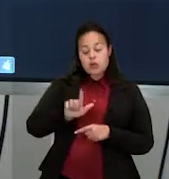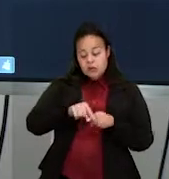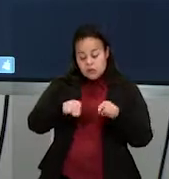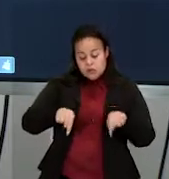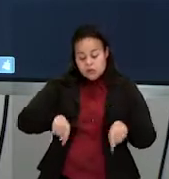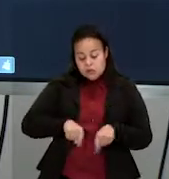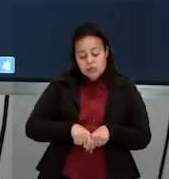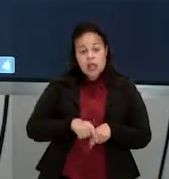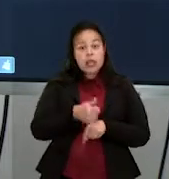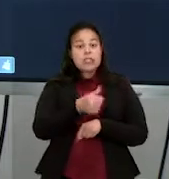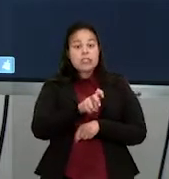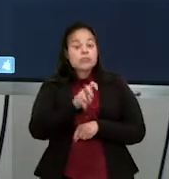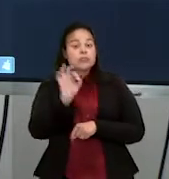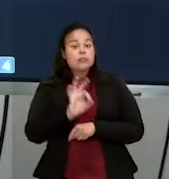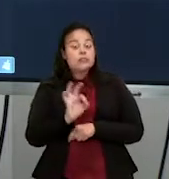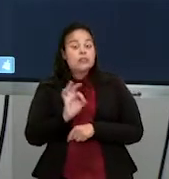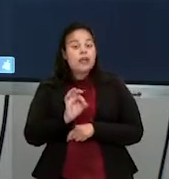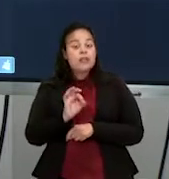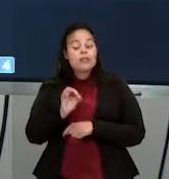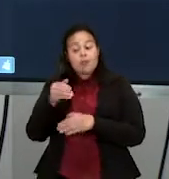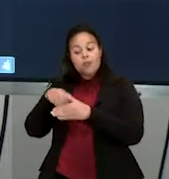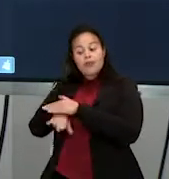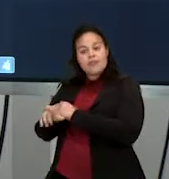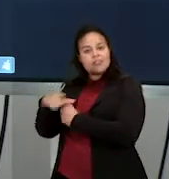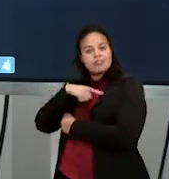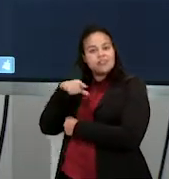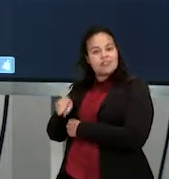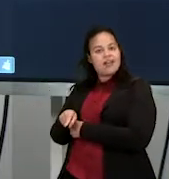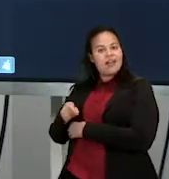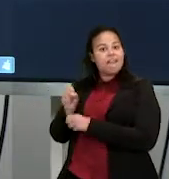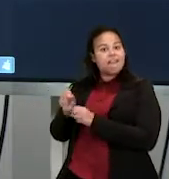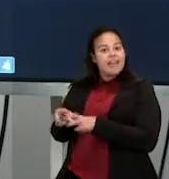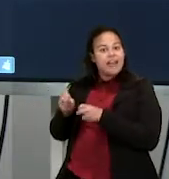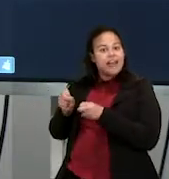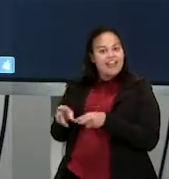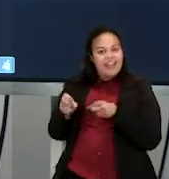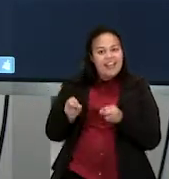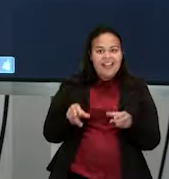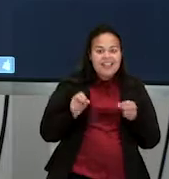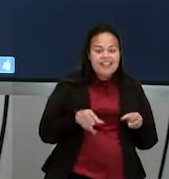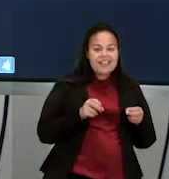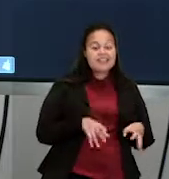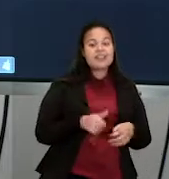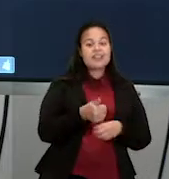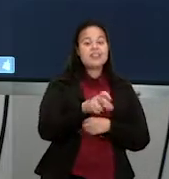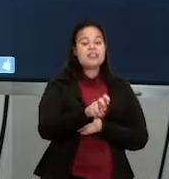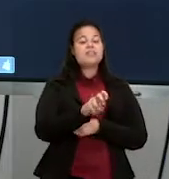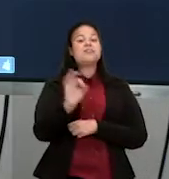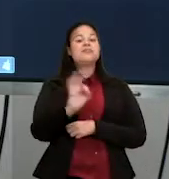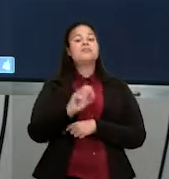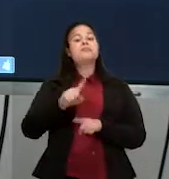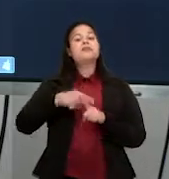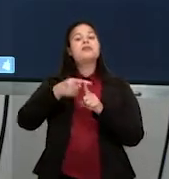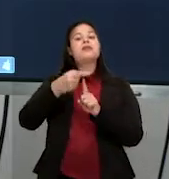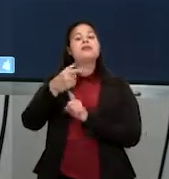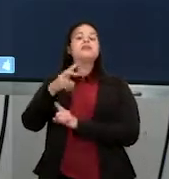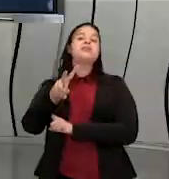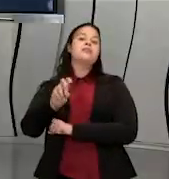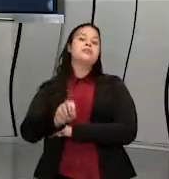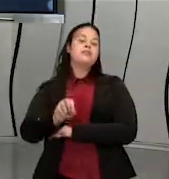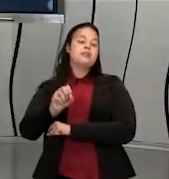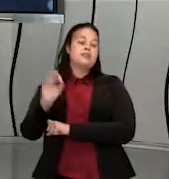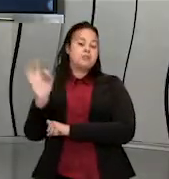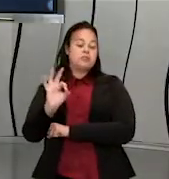do estoque. Então, nós vamos ter aí que 15% mais 50% vai